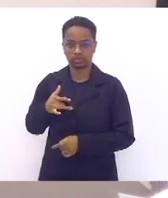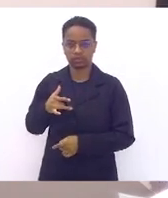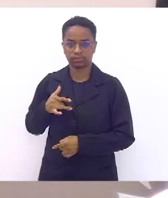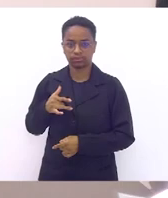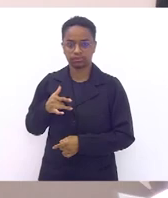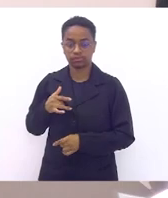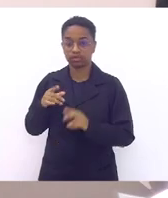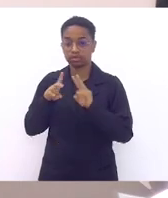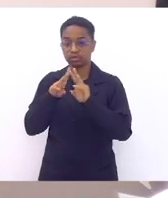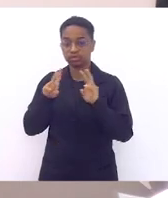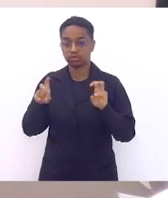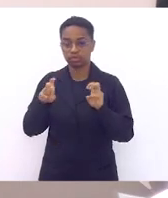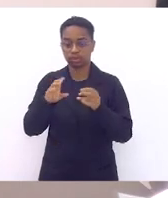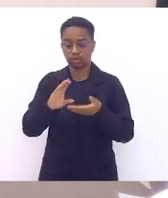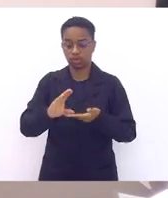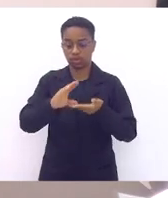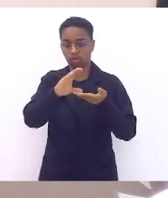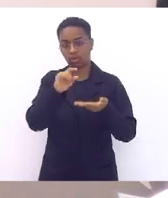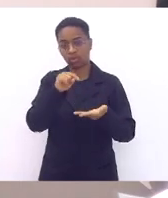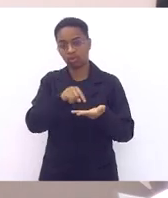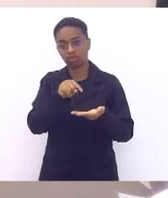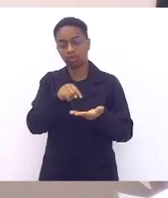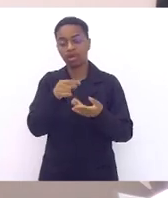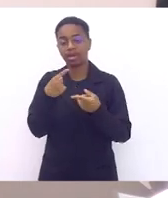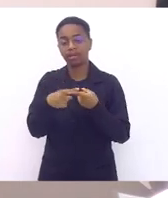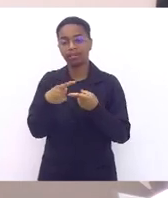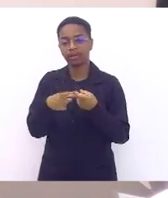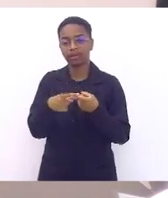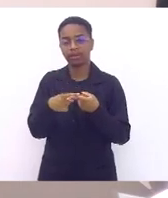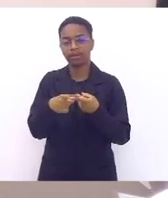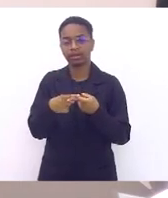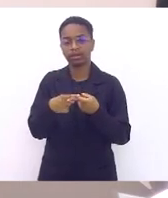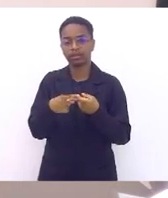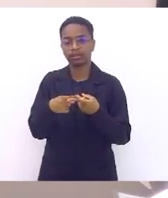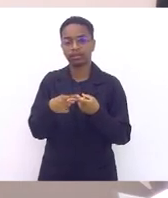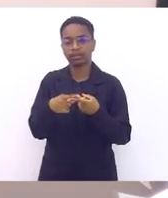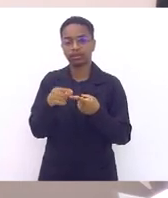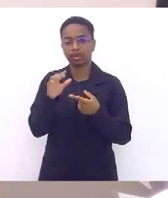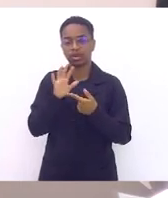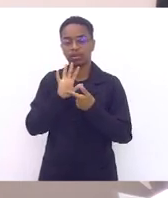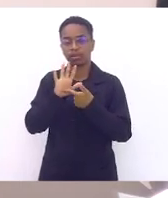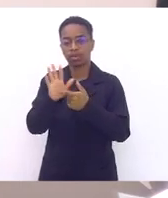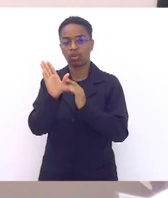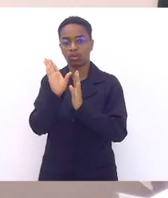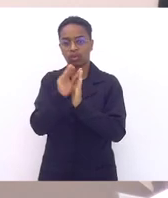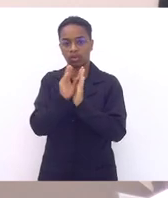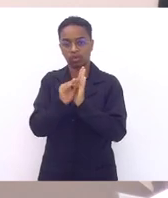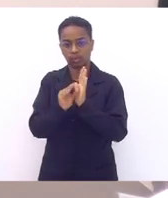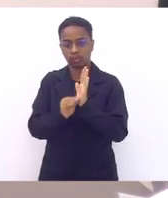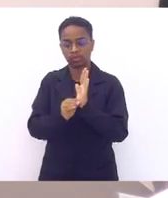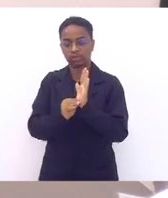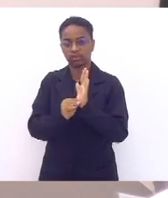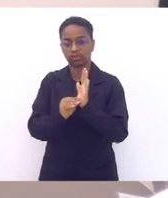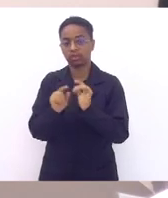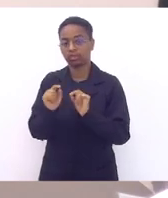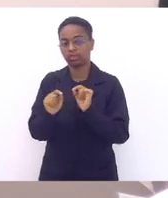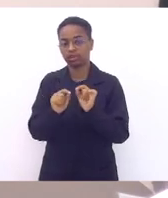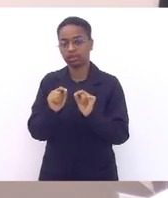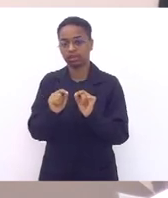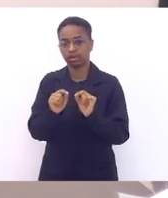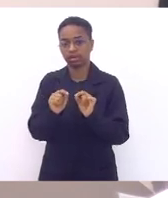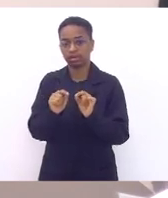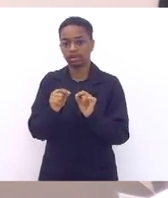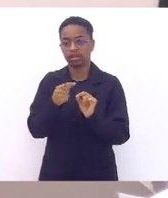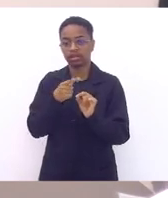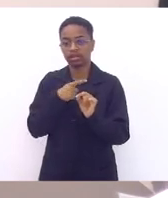sobre o Conselho, por manifestando no seu conteúdo, no seu questionamento, a